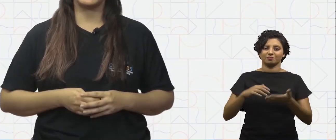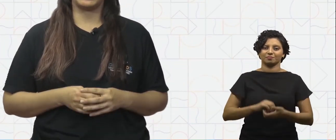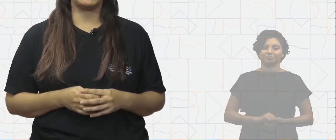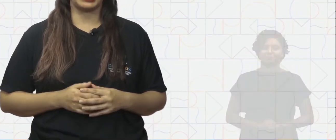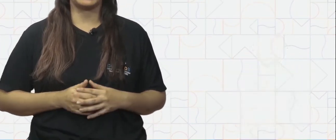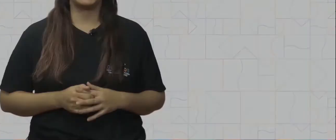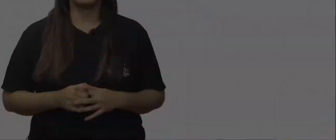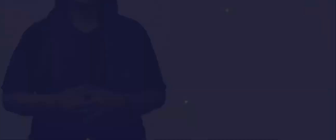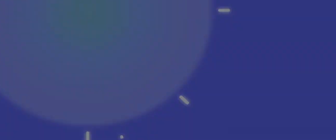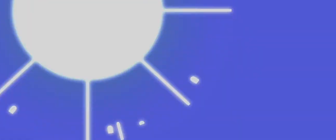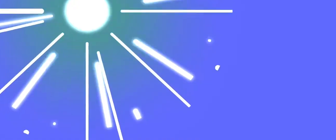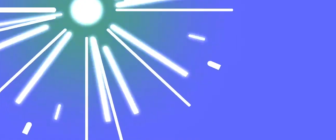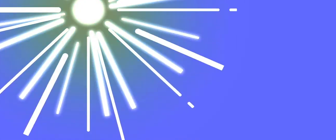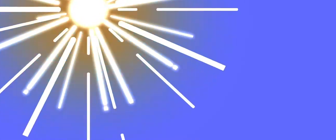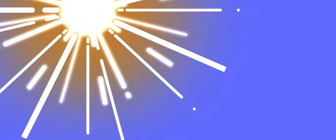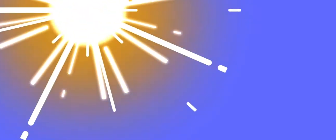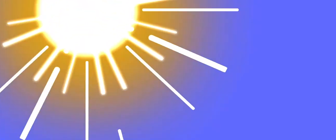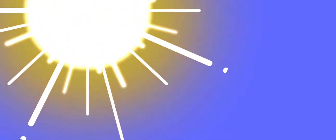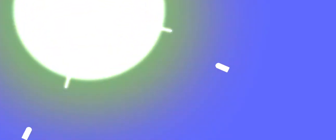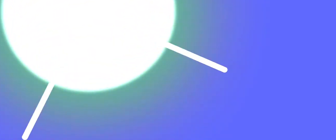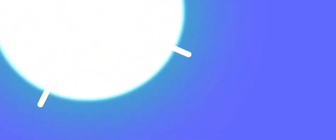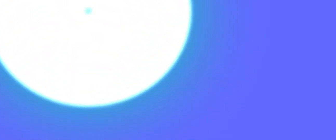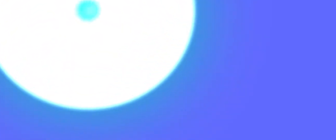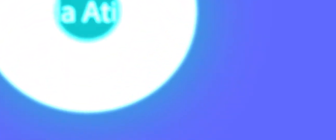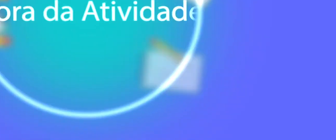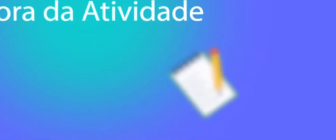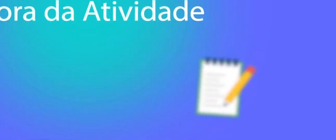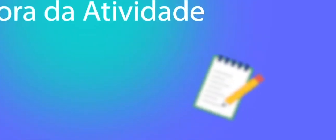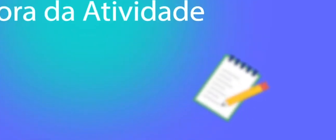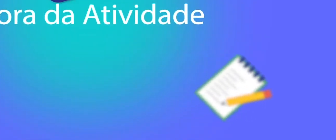a hora da atividade.